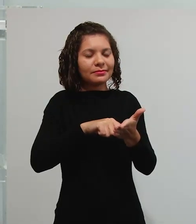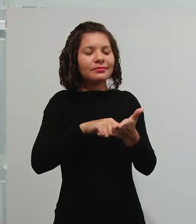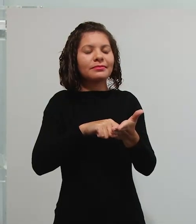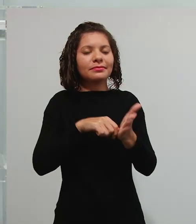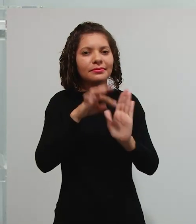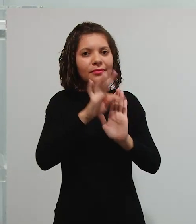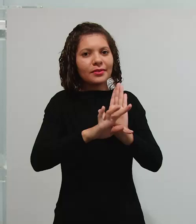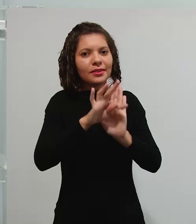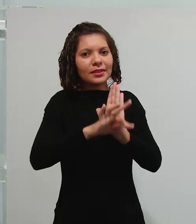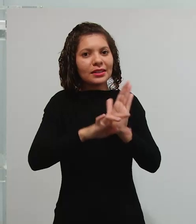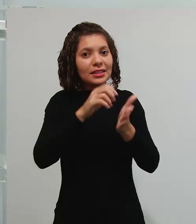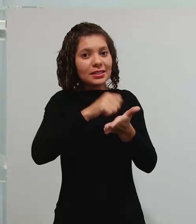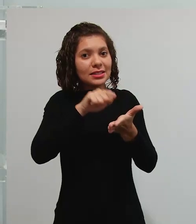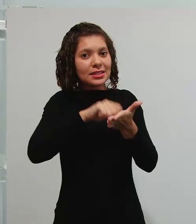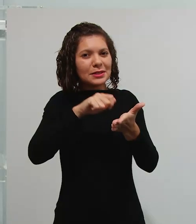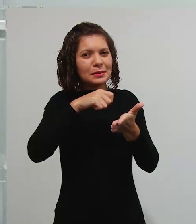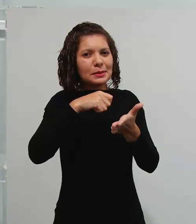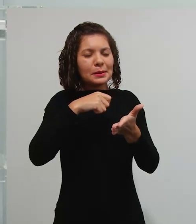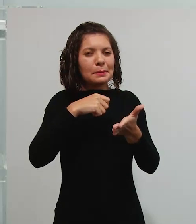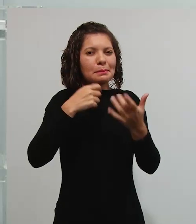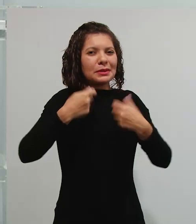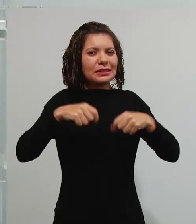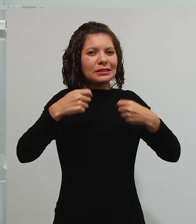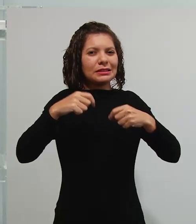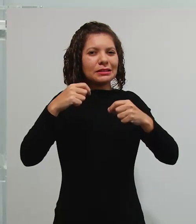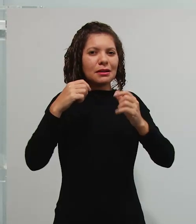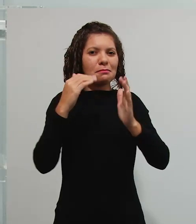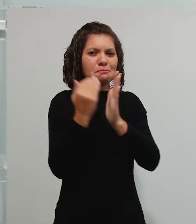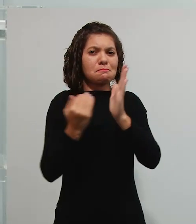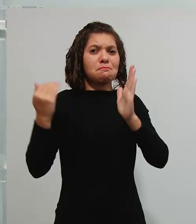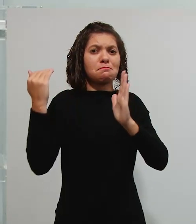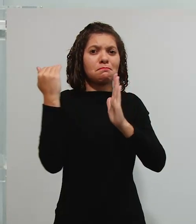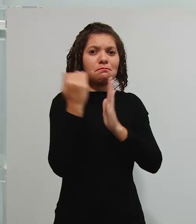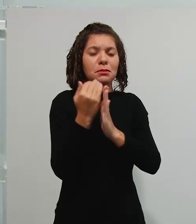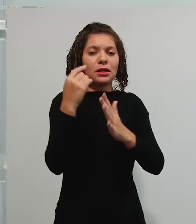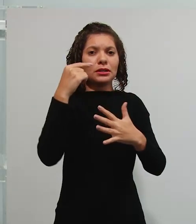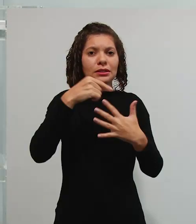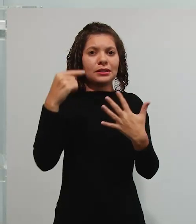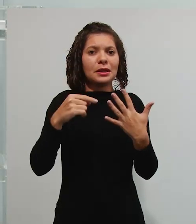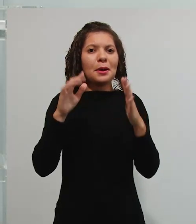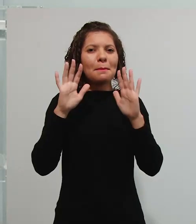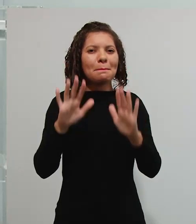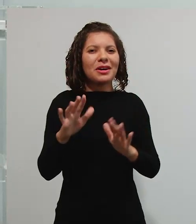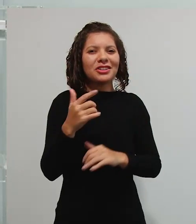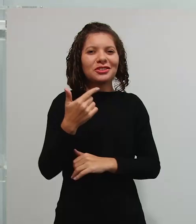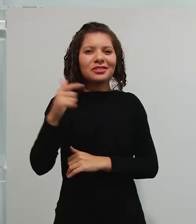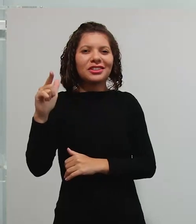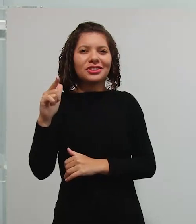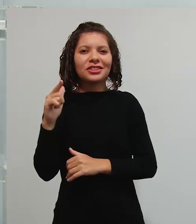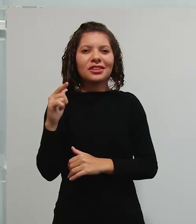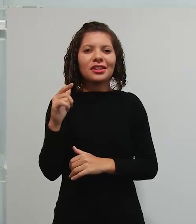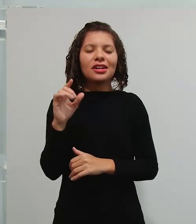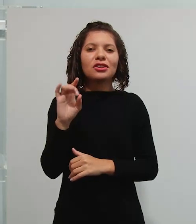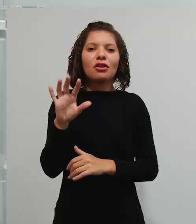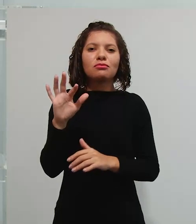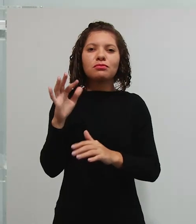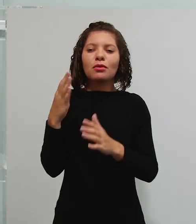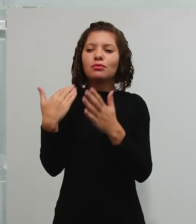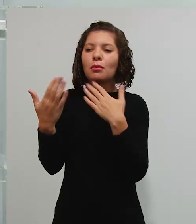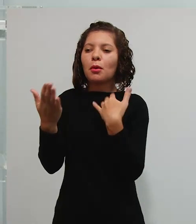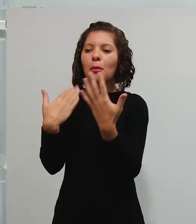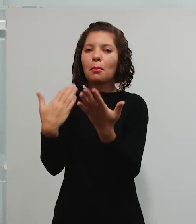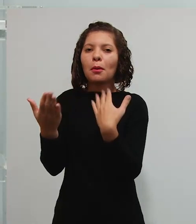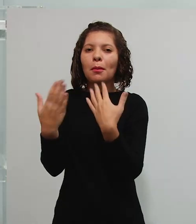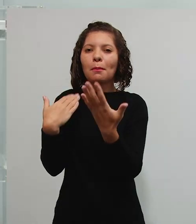um texto escrito ele exige muito mais elementos do que um texto falado, porque quando eu falo com alguém, o outro está aqui neste momento. Se eu